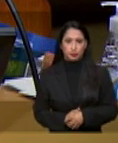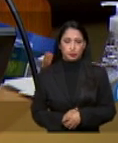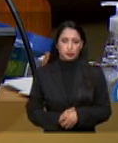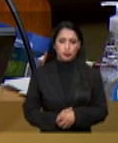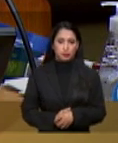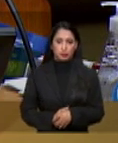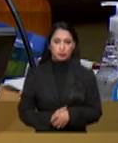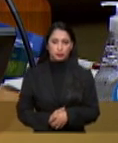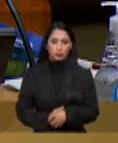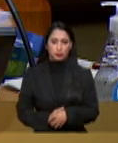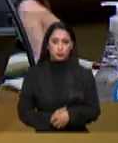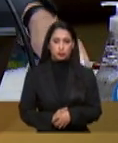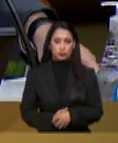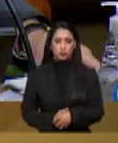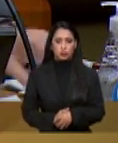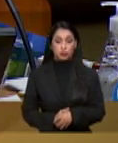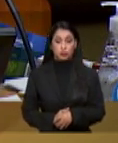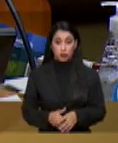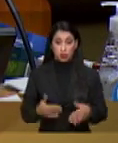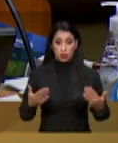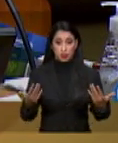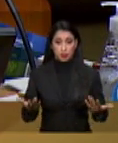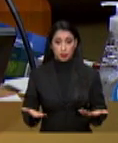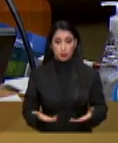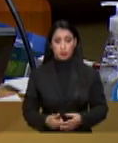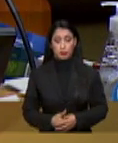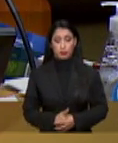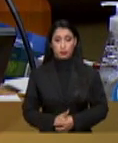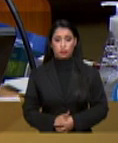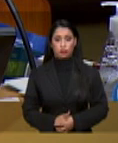E, então,